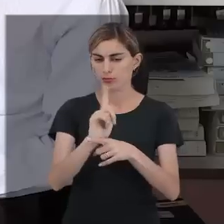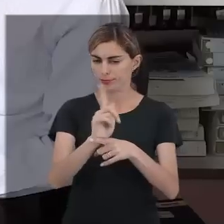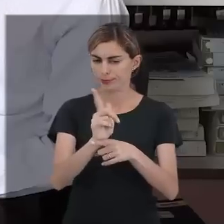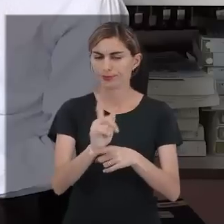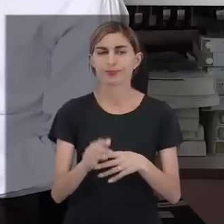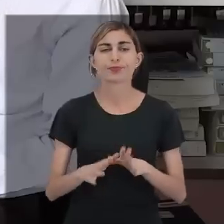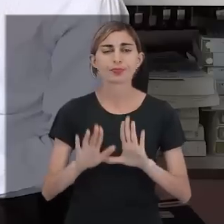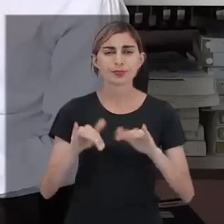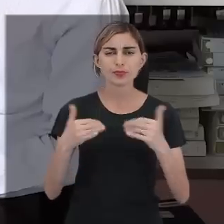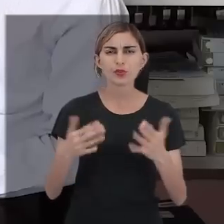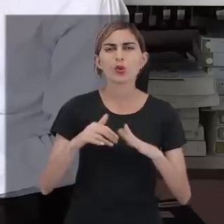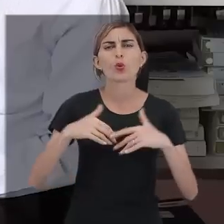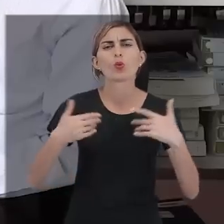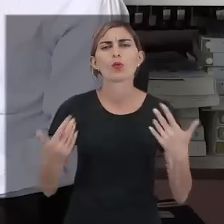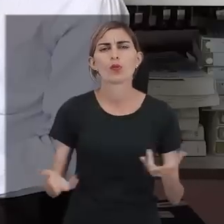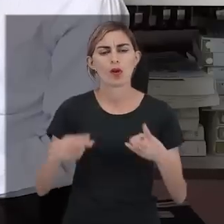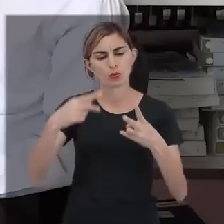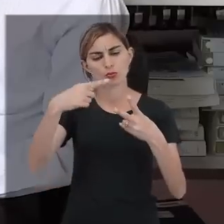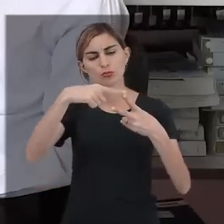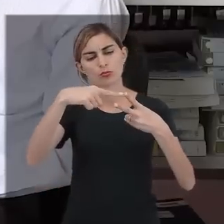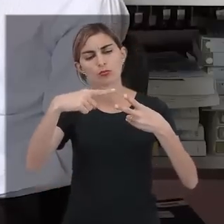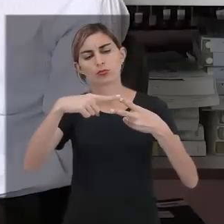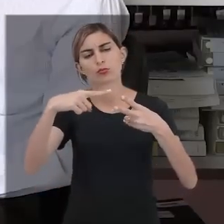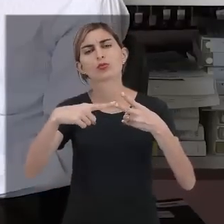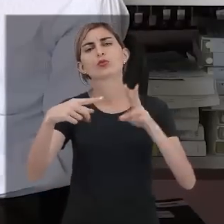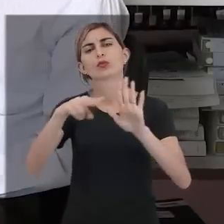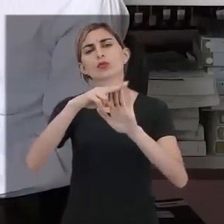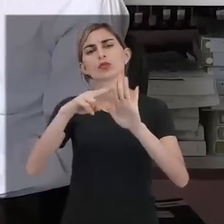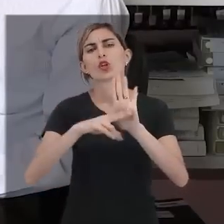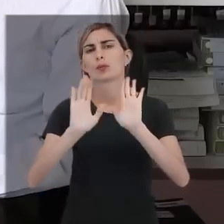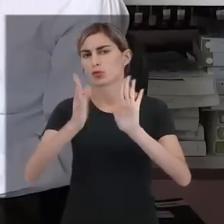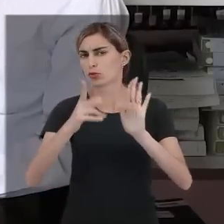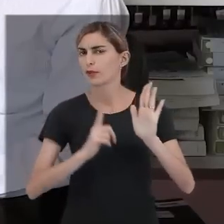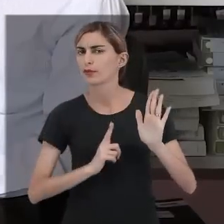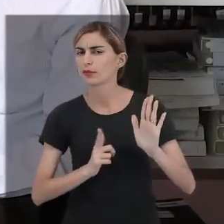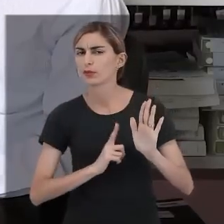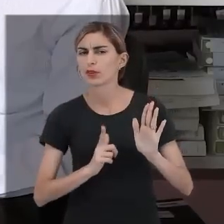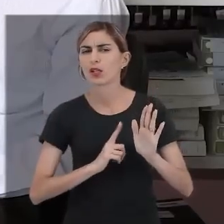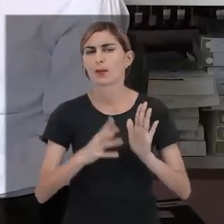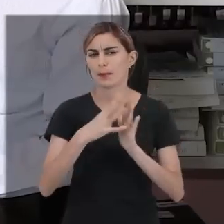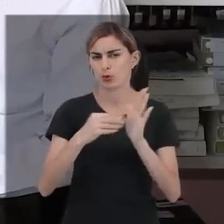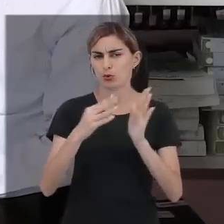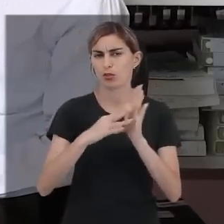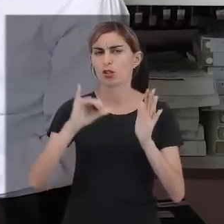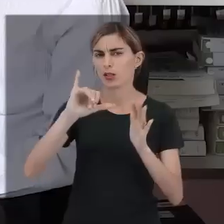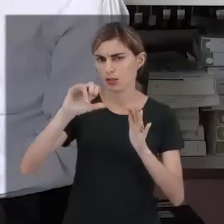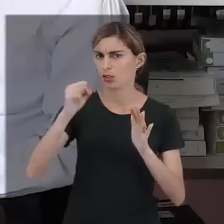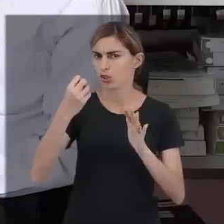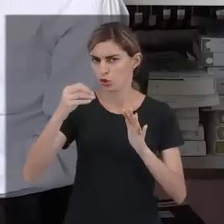Então, quais são algumas normas que já têm esse anexo SL, que já estão nesse modelo? A ISO